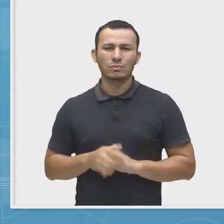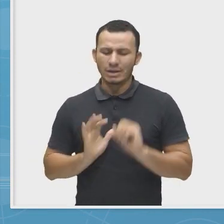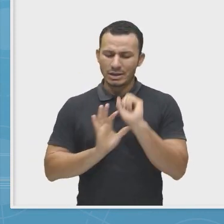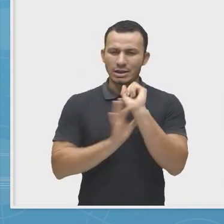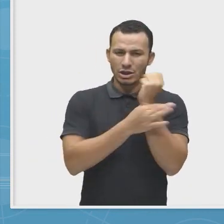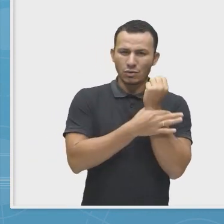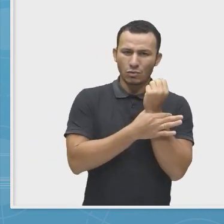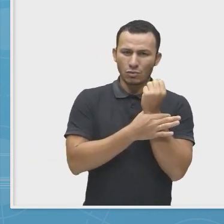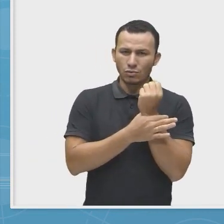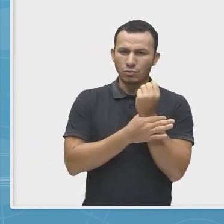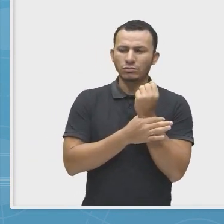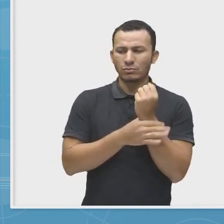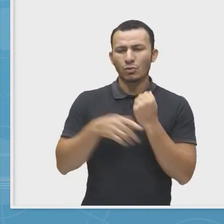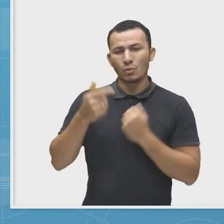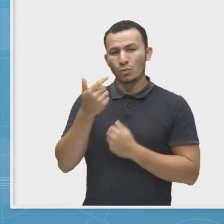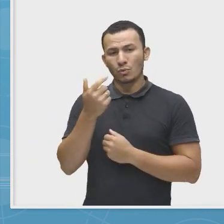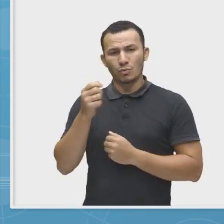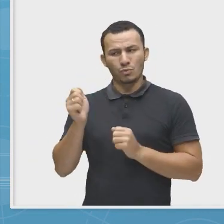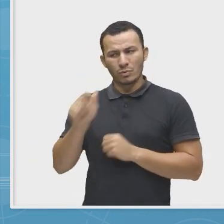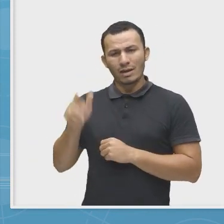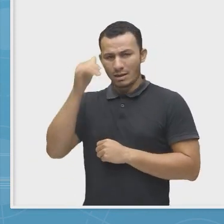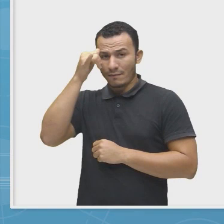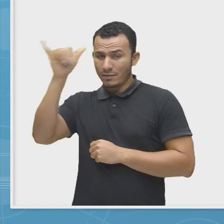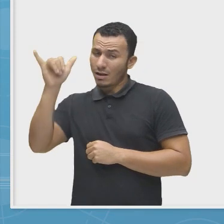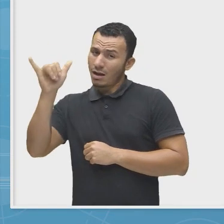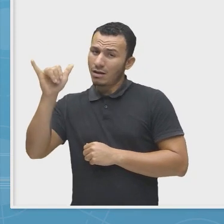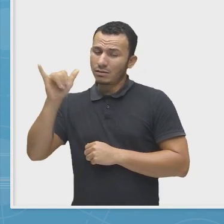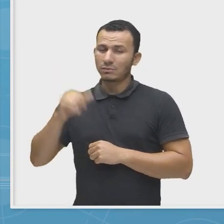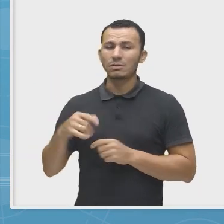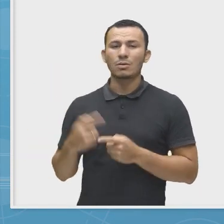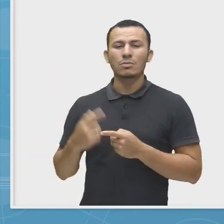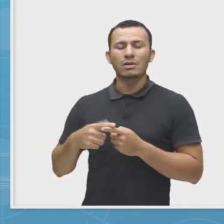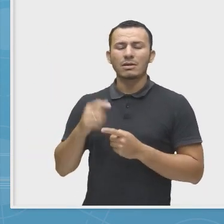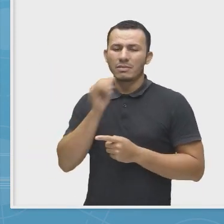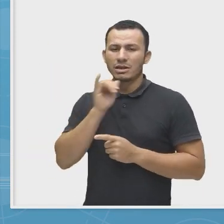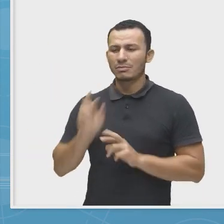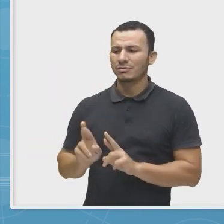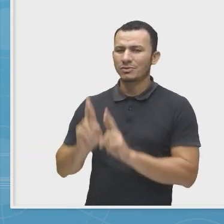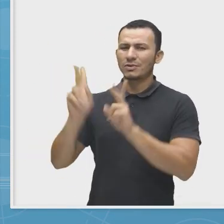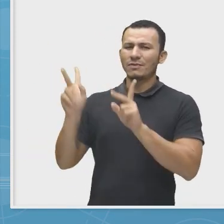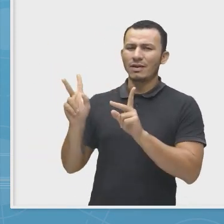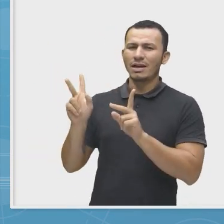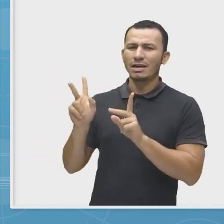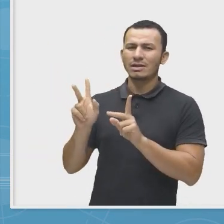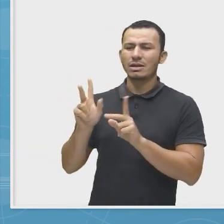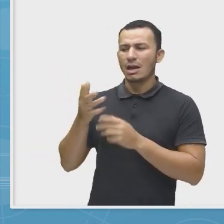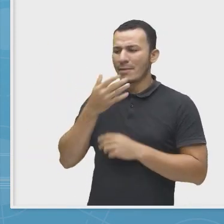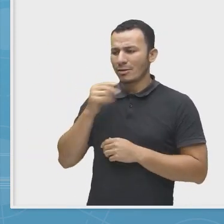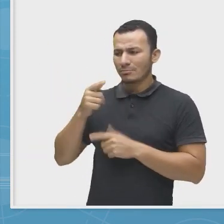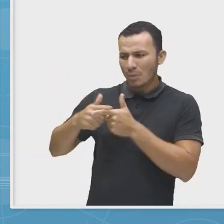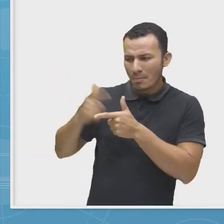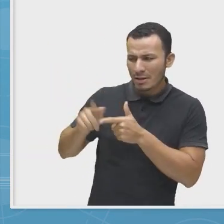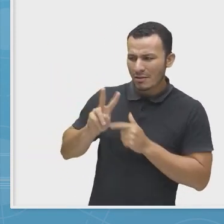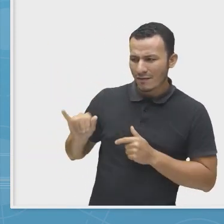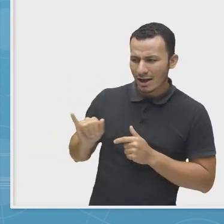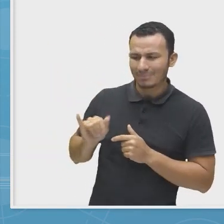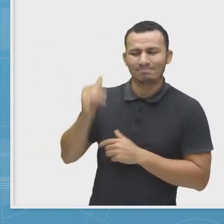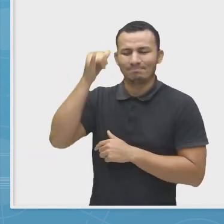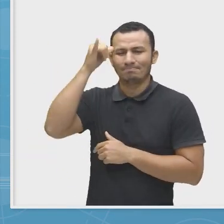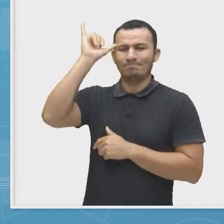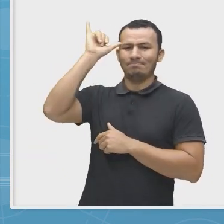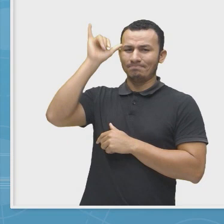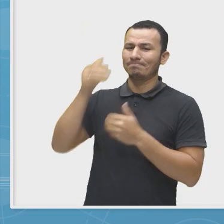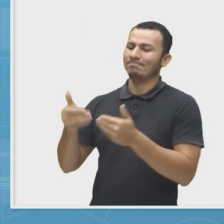ela faz antecipadamente, né, aquilo que ela tem que fazer para justamente não ter que resolver depois, né? Para não ter um